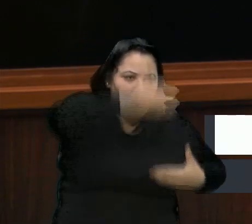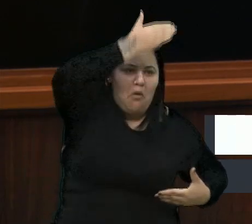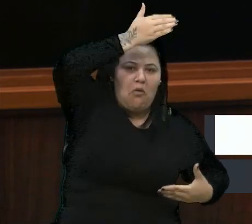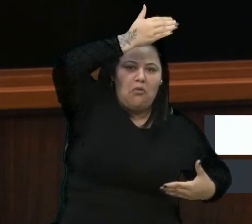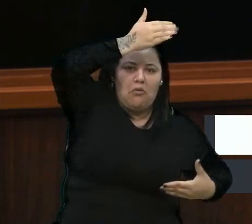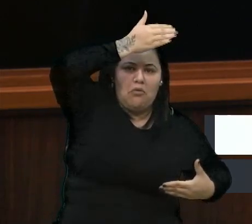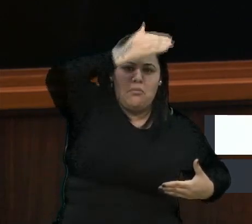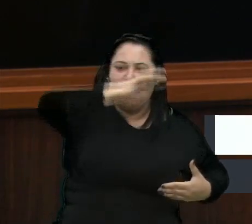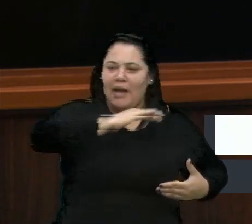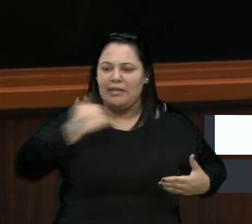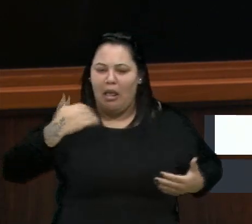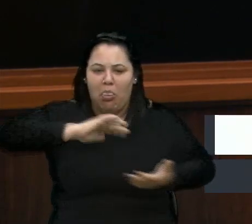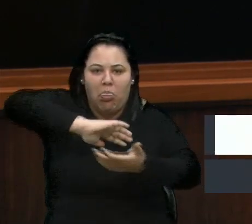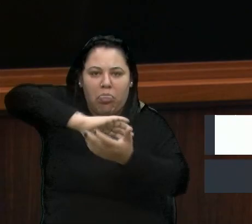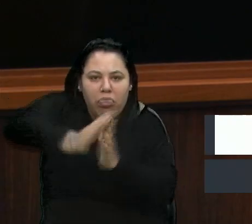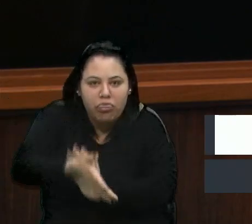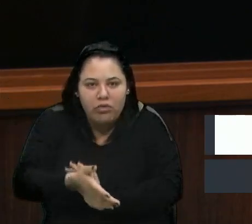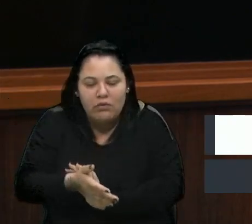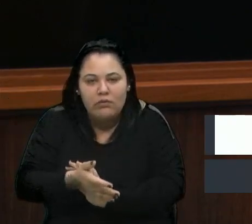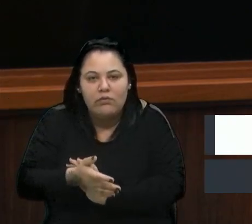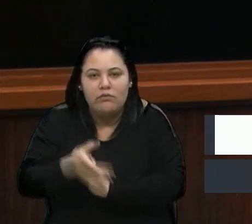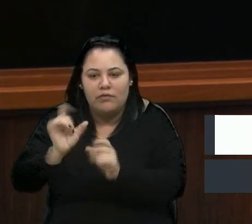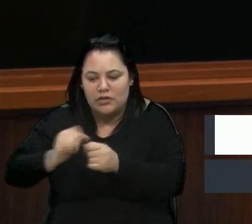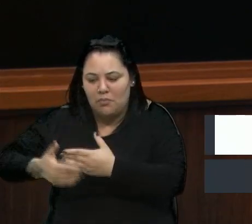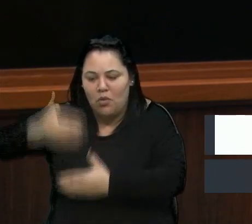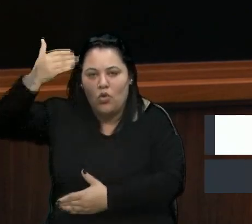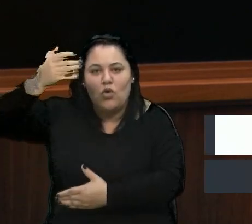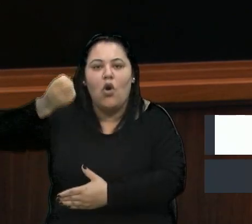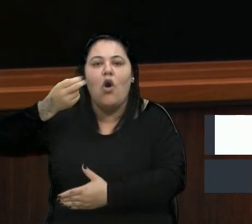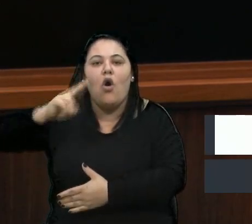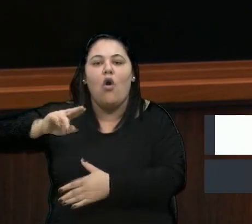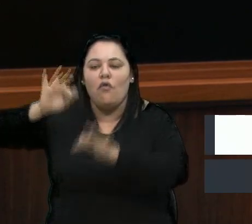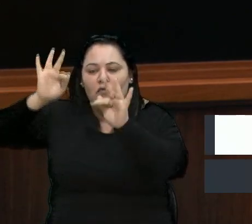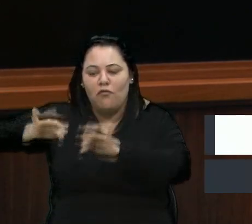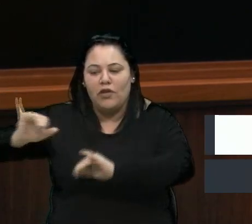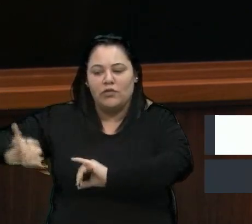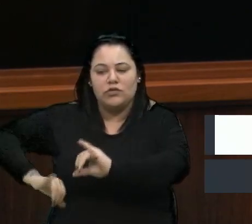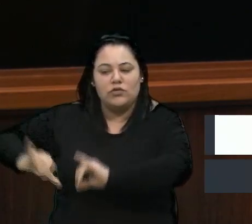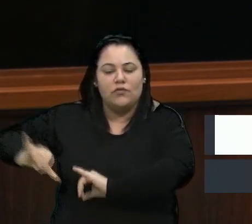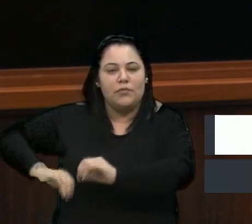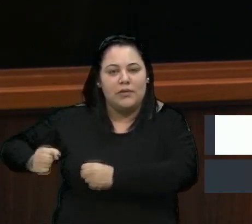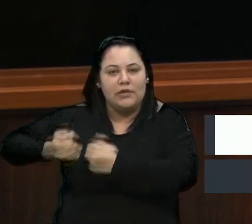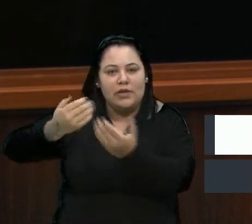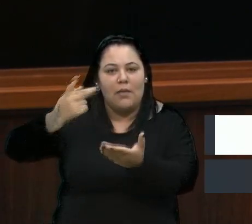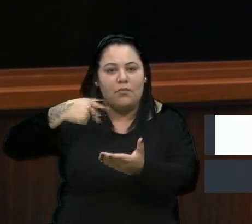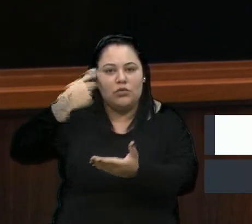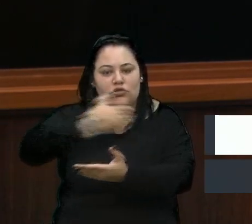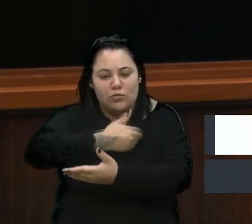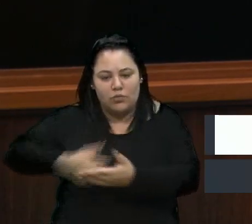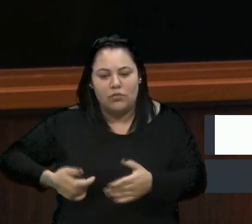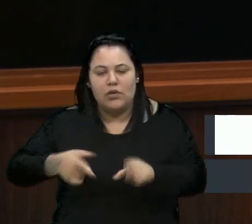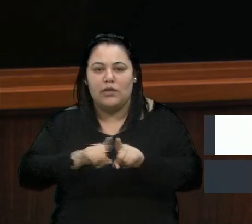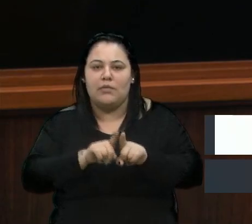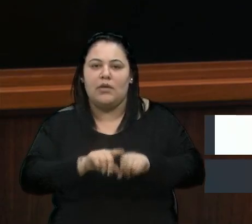periferia, matar, fazer um muro ou acabar com aquele sofrimento e dar políticas públicas?